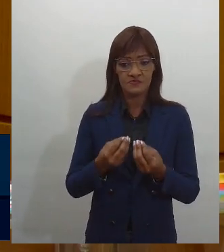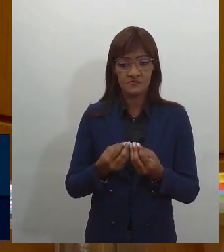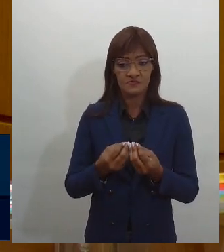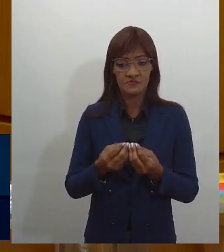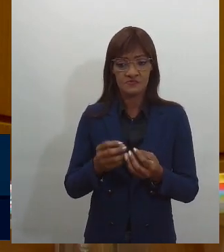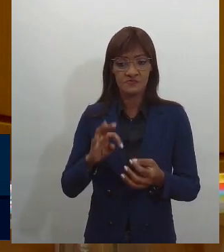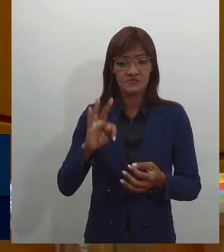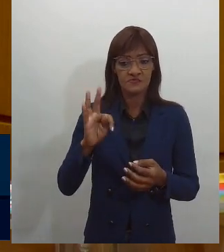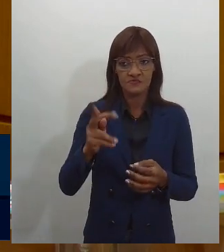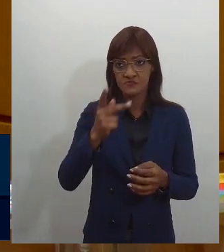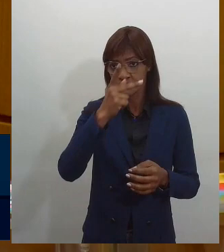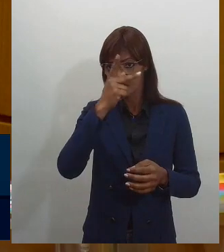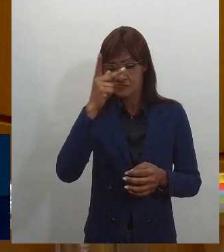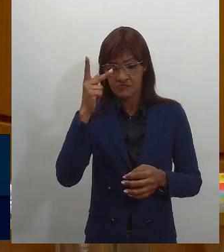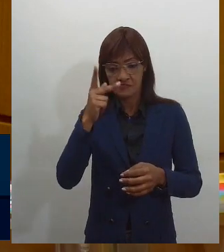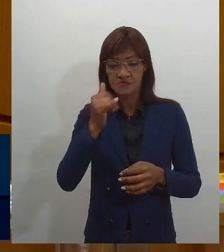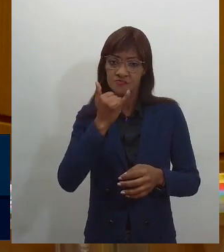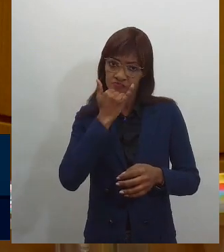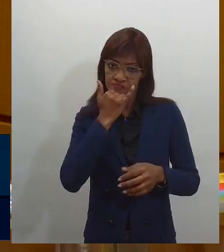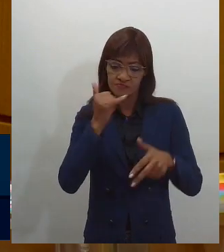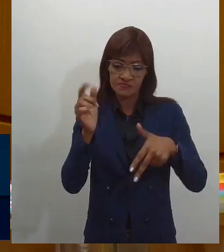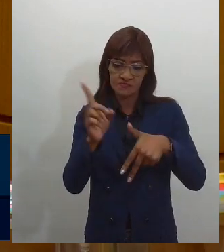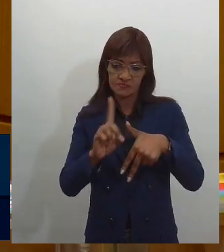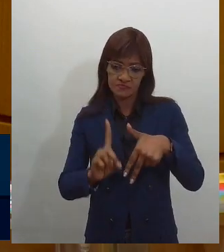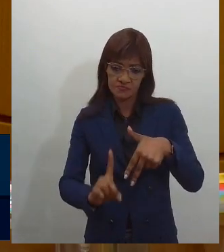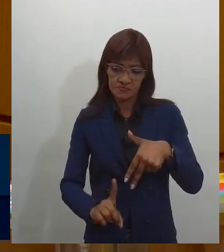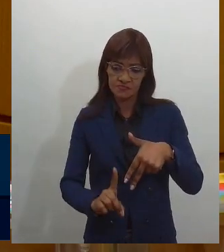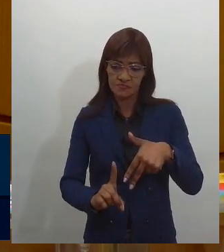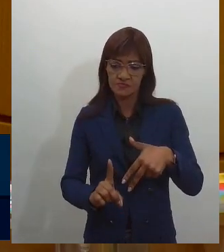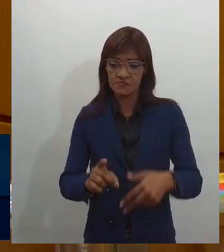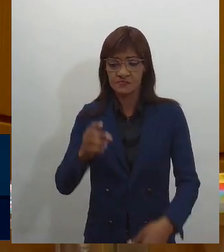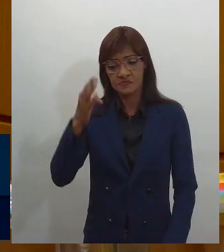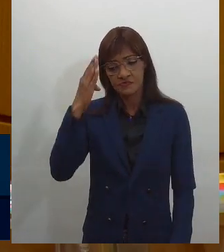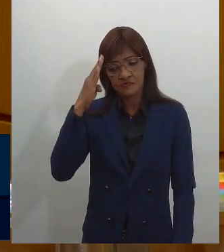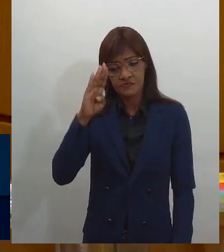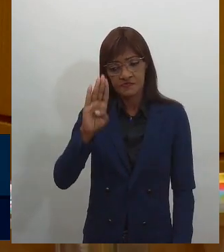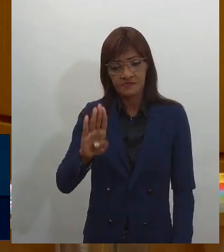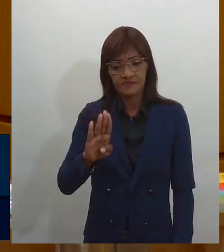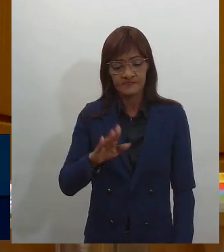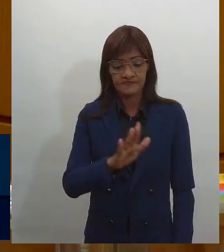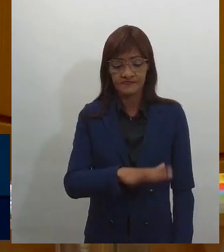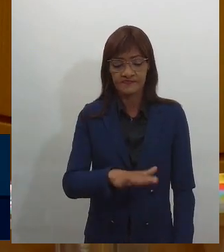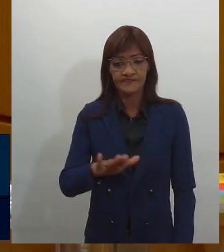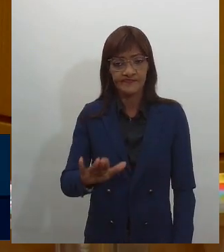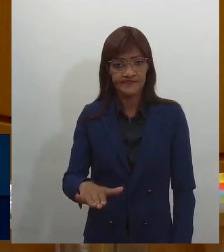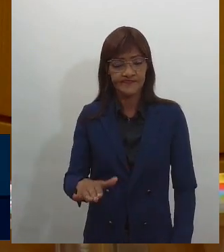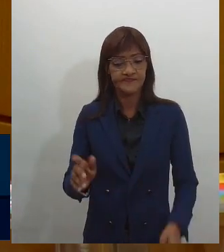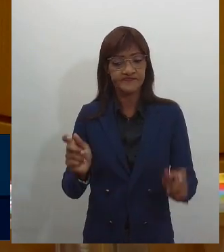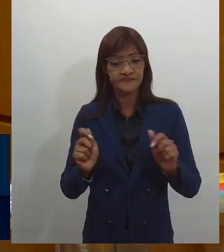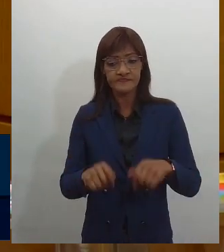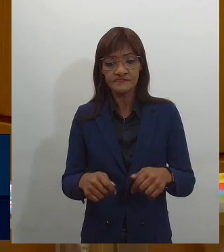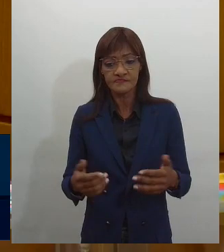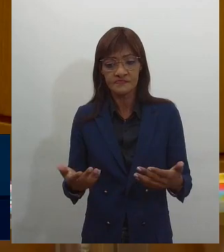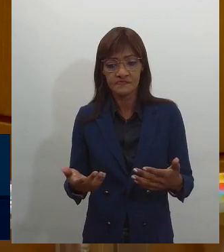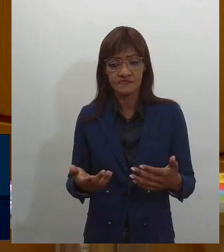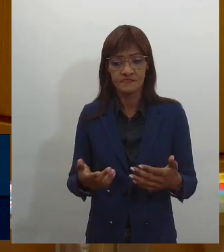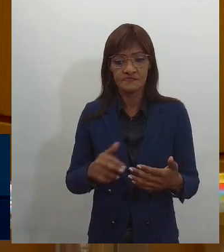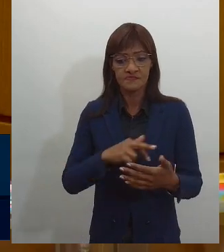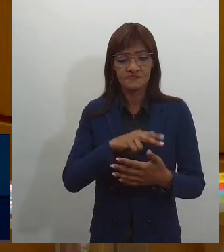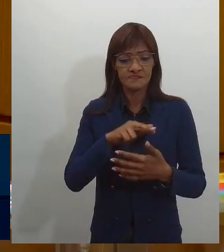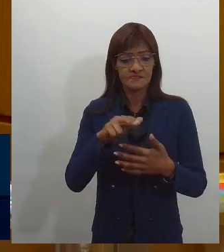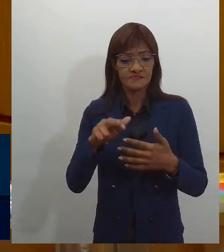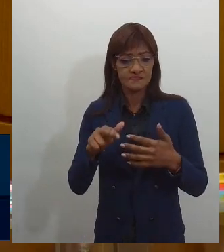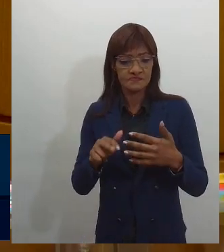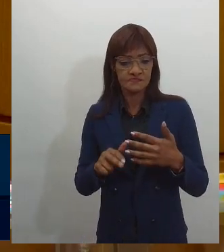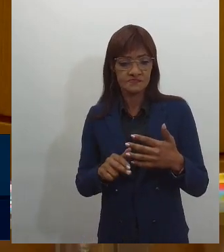deficiência, principalmente as crianças, tenham acesso a várias áreas da nossa, do